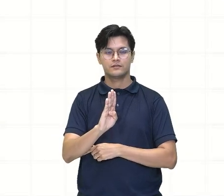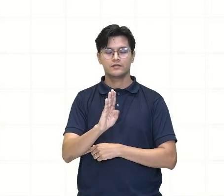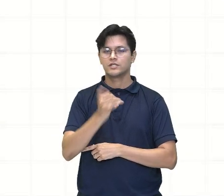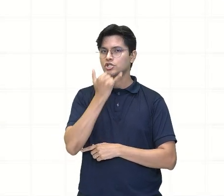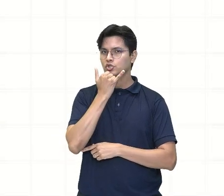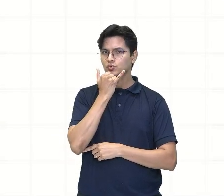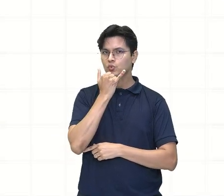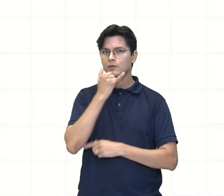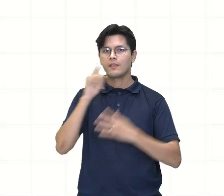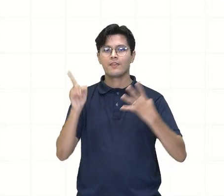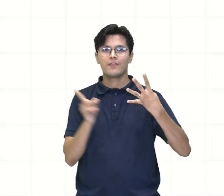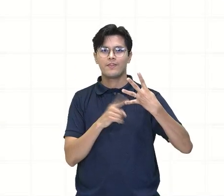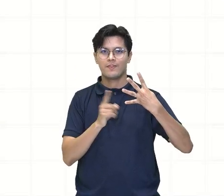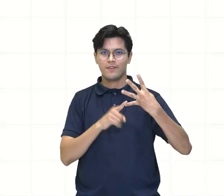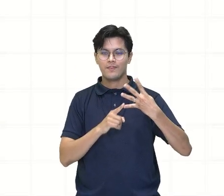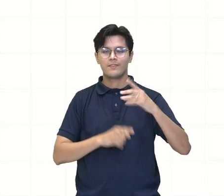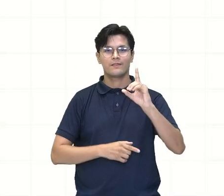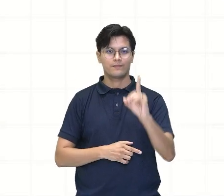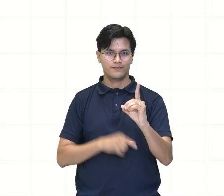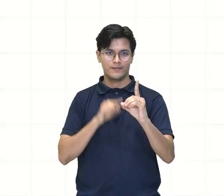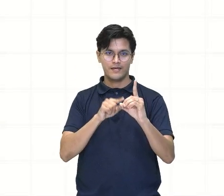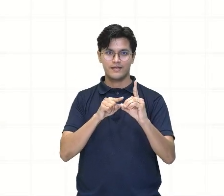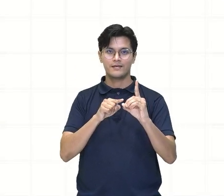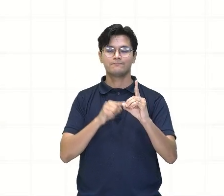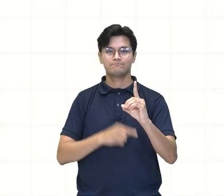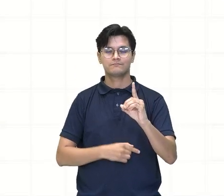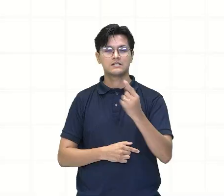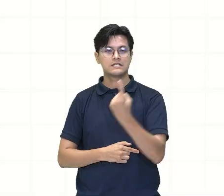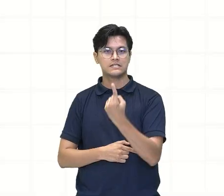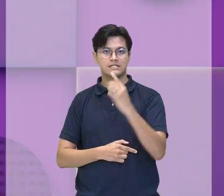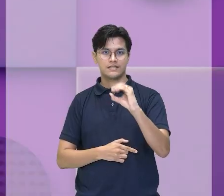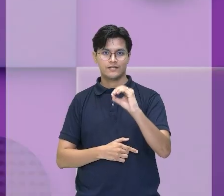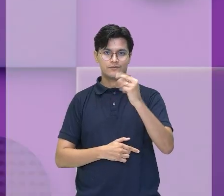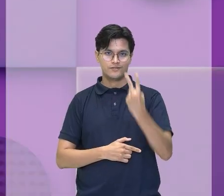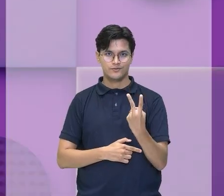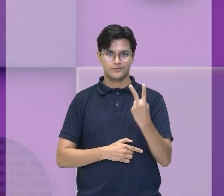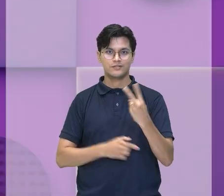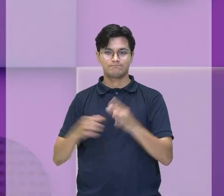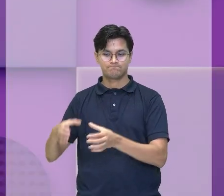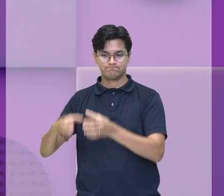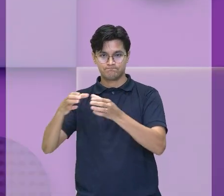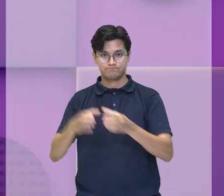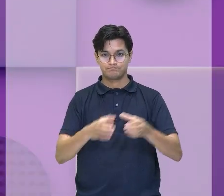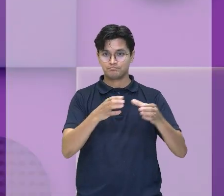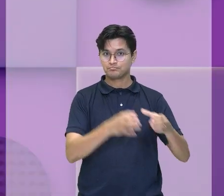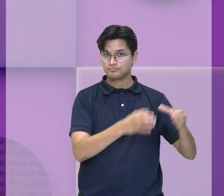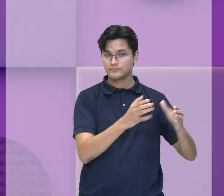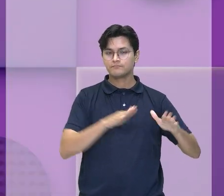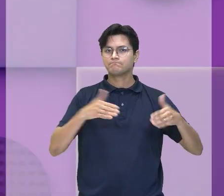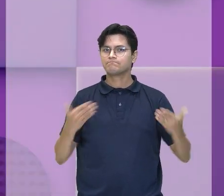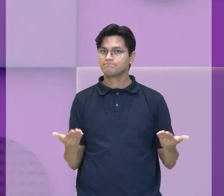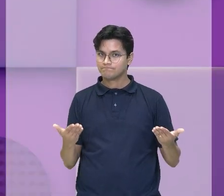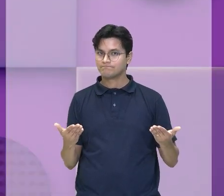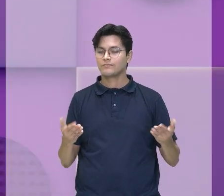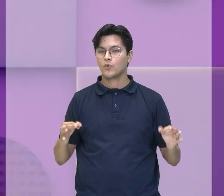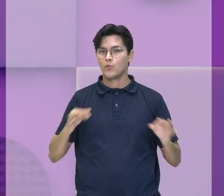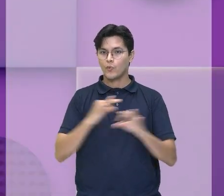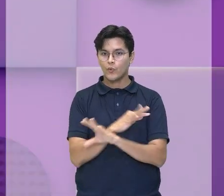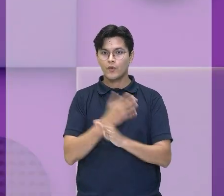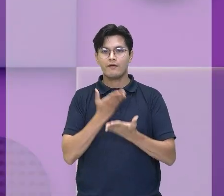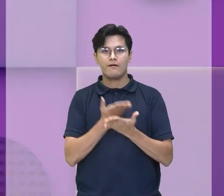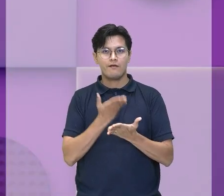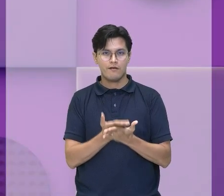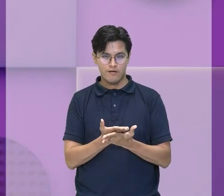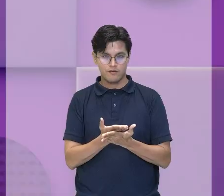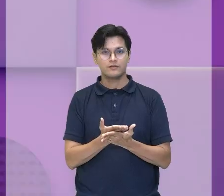102 pacotinhos. Certinho, pessoal? Então, pessoal, essa foi a nossa aula de divisores e